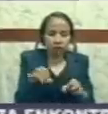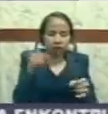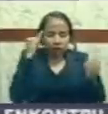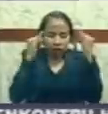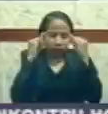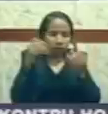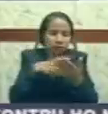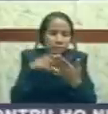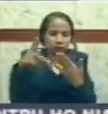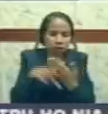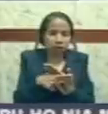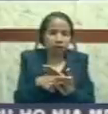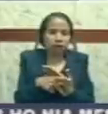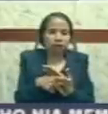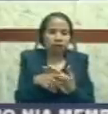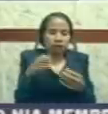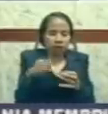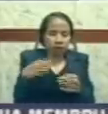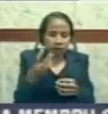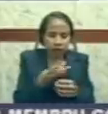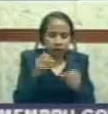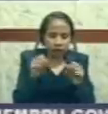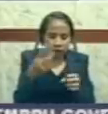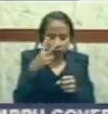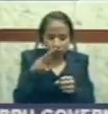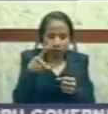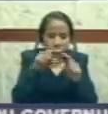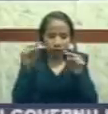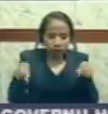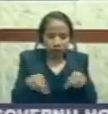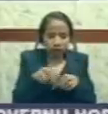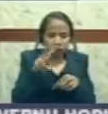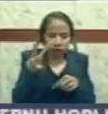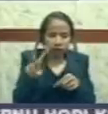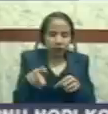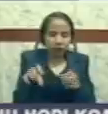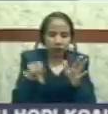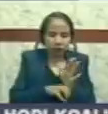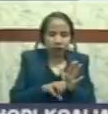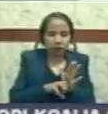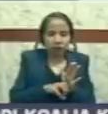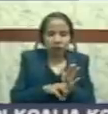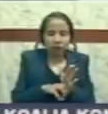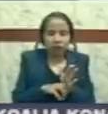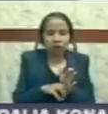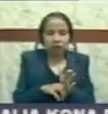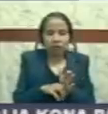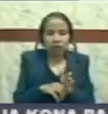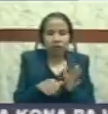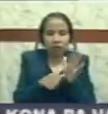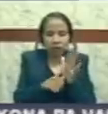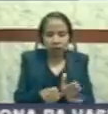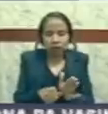programa. Não é? E tabela reca e a tabela 2, por exemplo, Ianabane apresenta